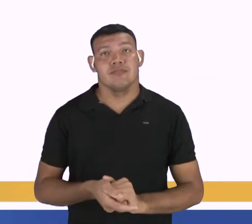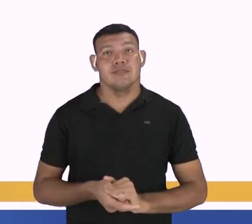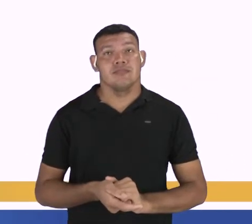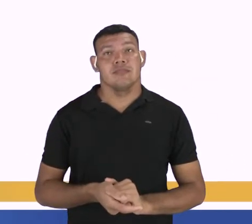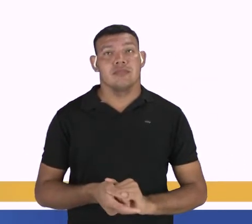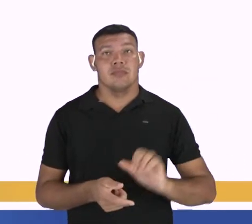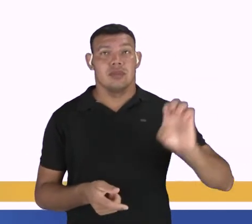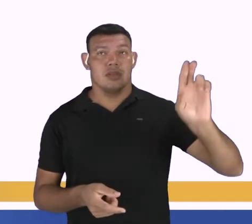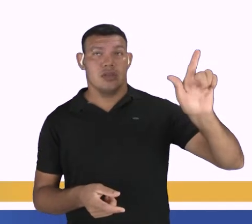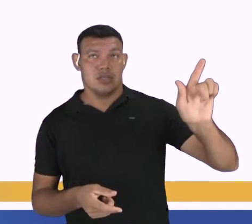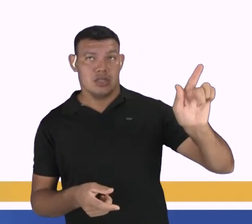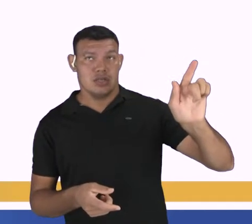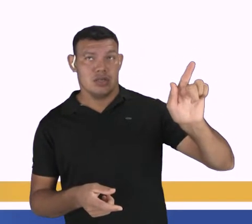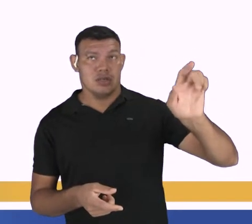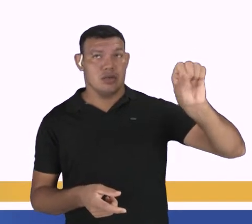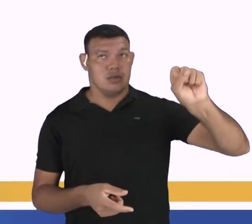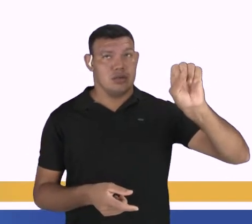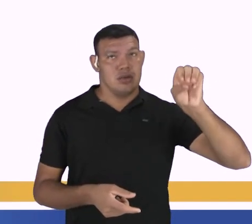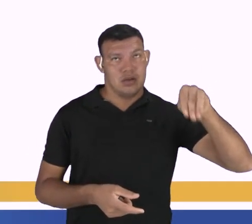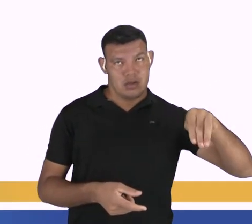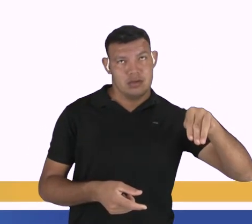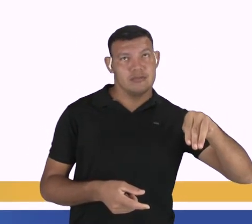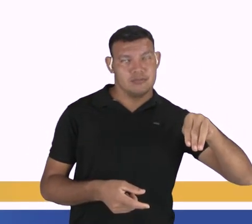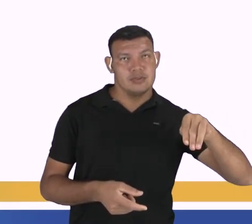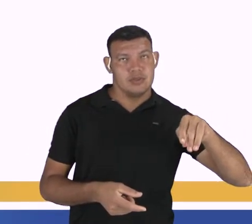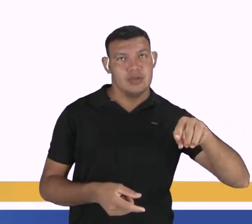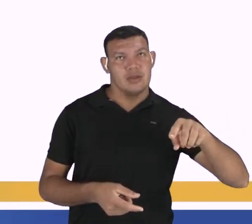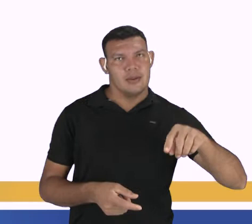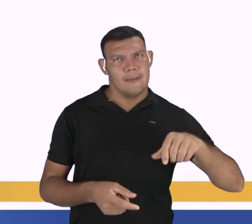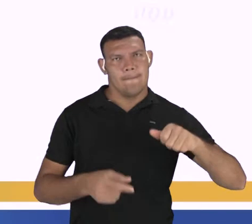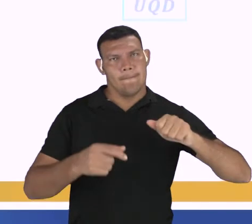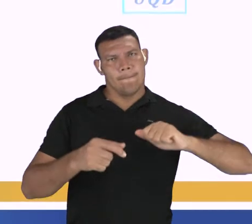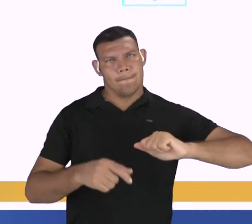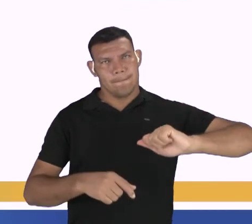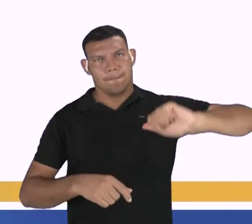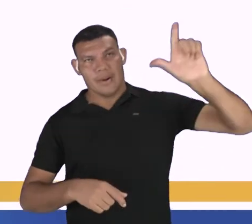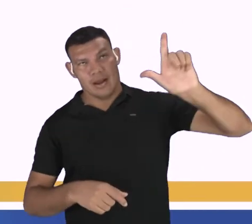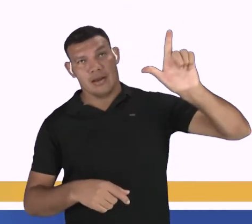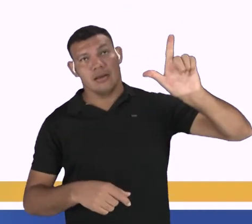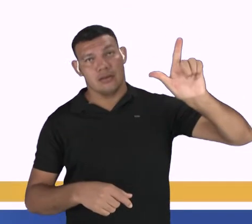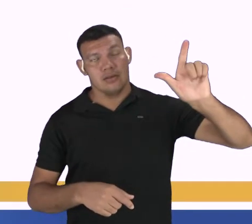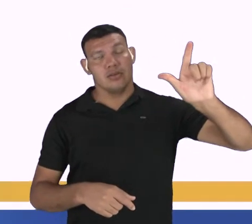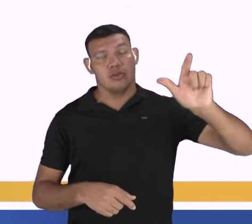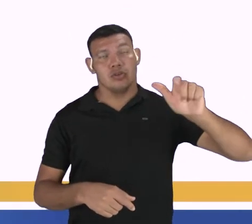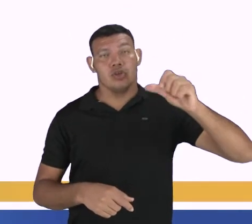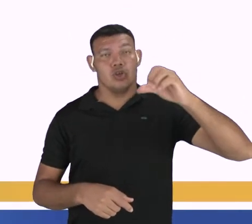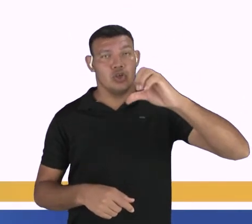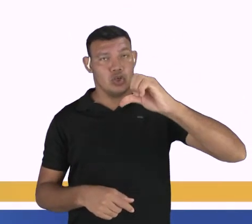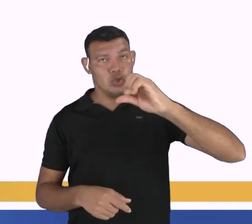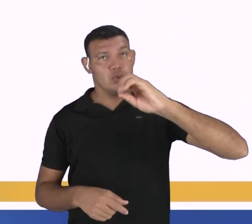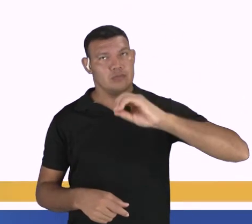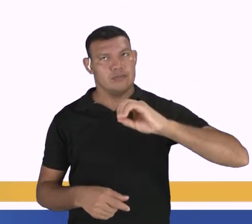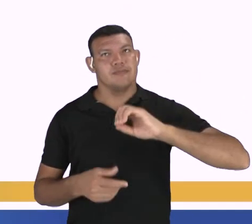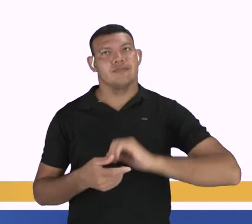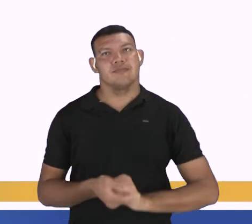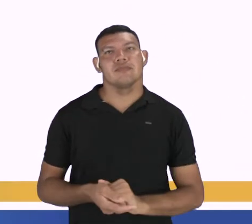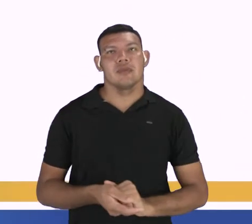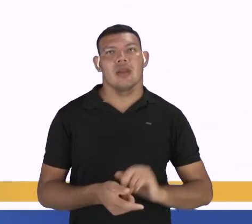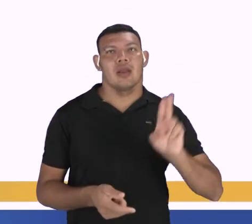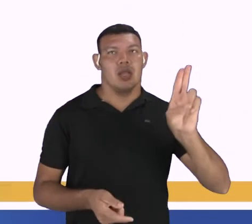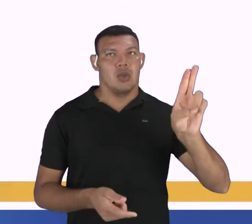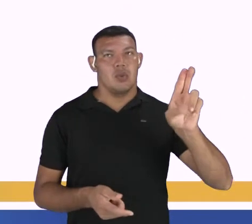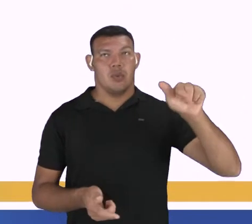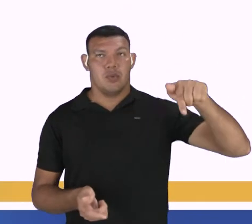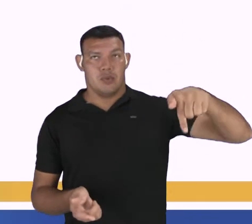ângulo GSM ele é maior do que 90 graus. O ângulo UQD também mede mais de